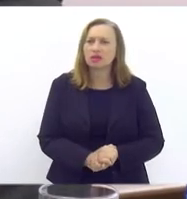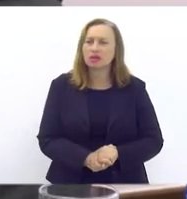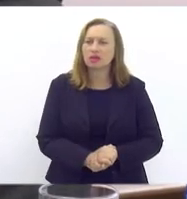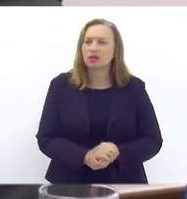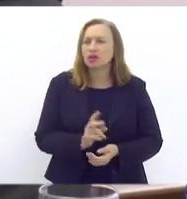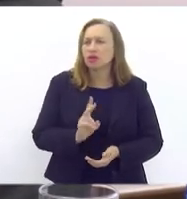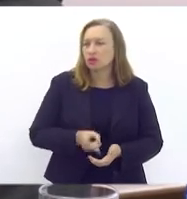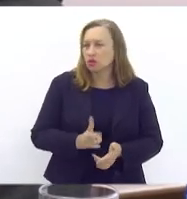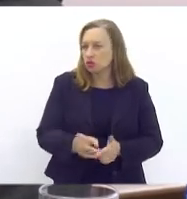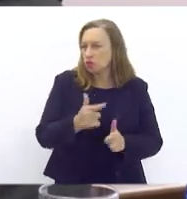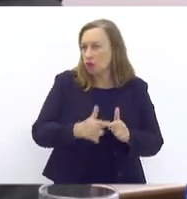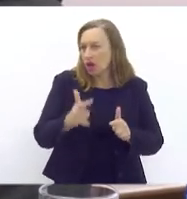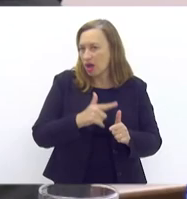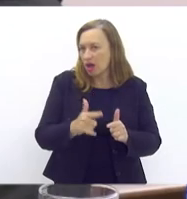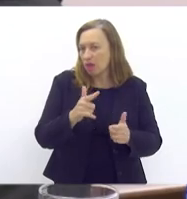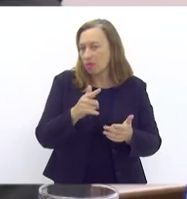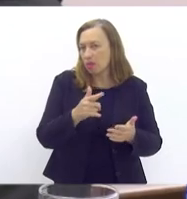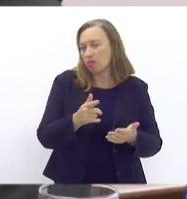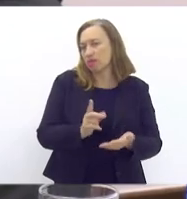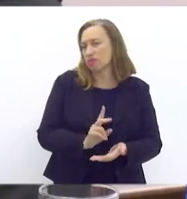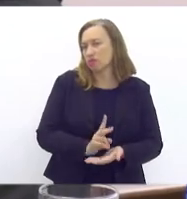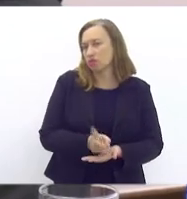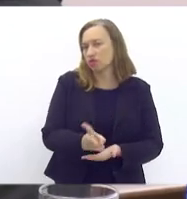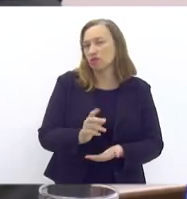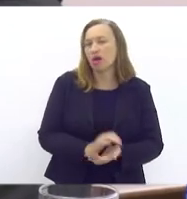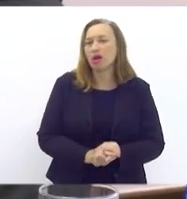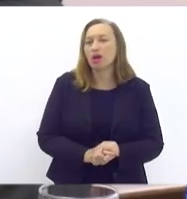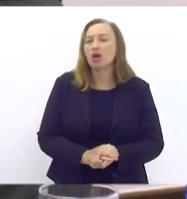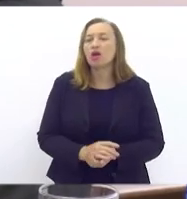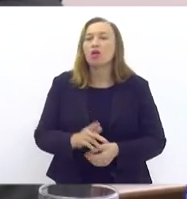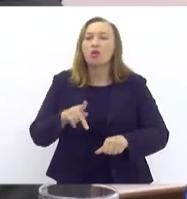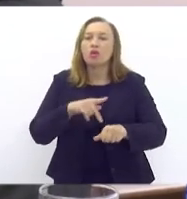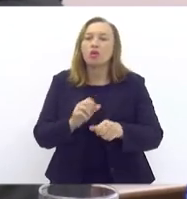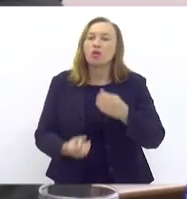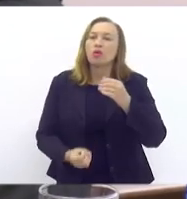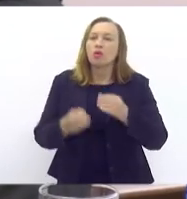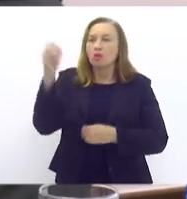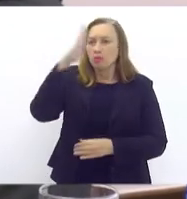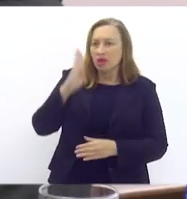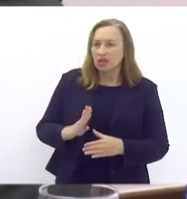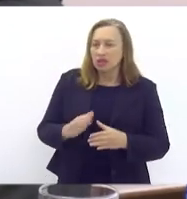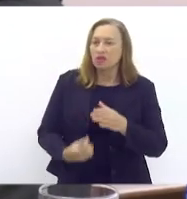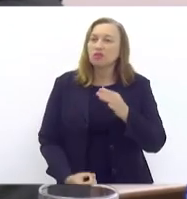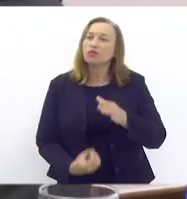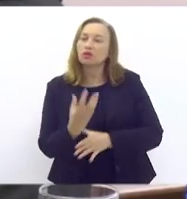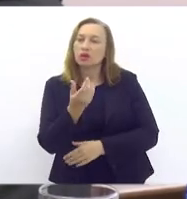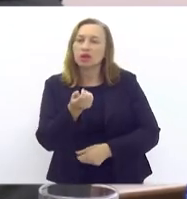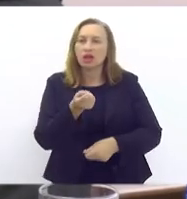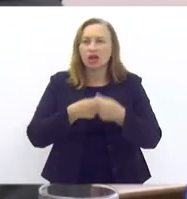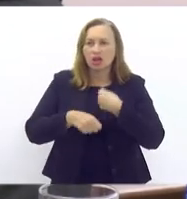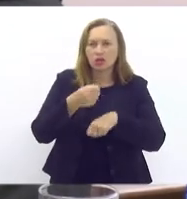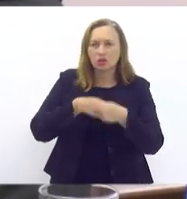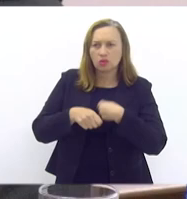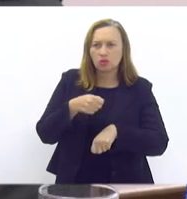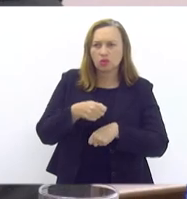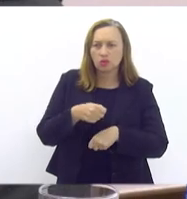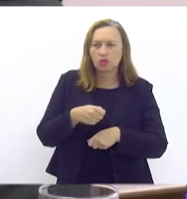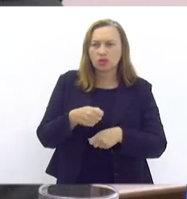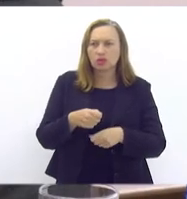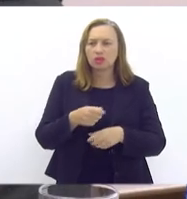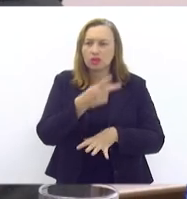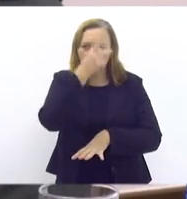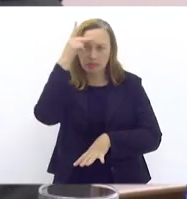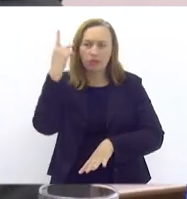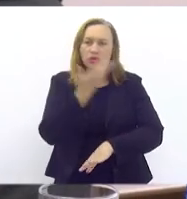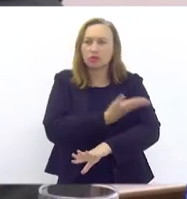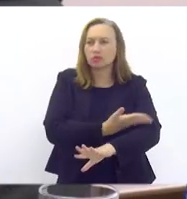dando errado do que que eu tô te dizendo o o Brasil foi fundado economicamente a partir de pessoas